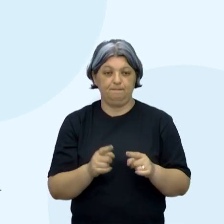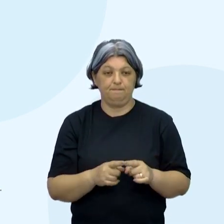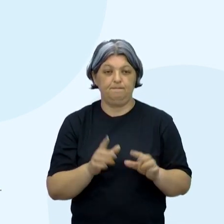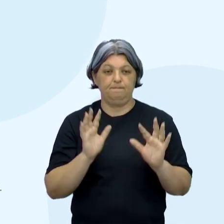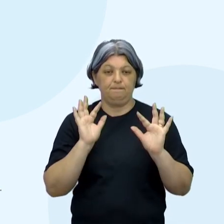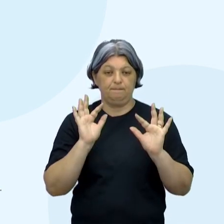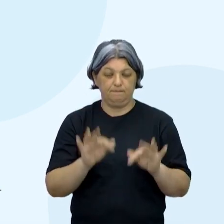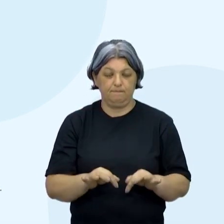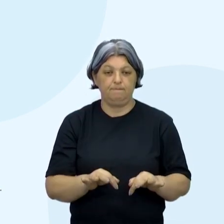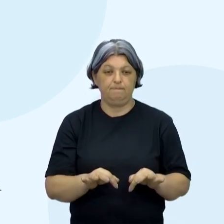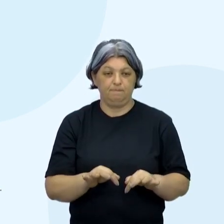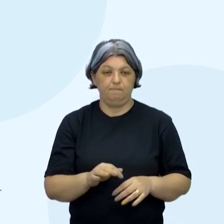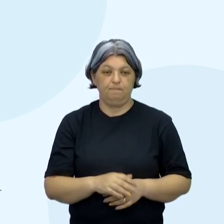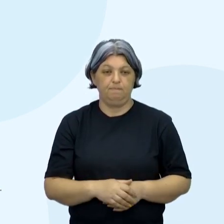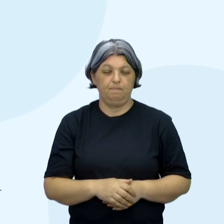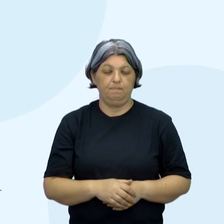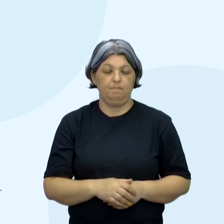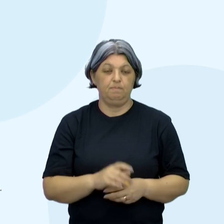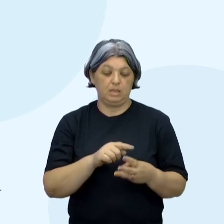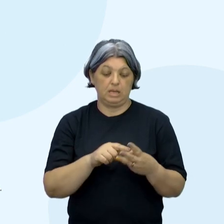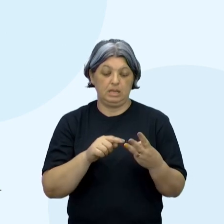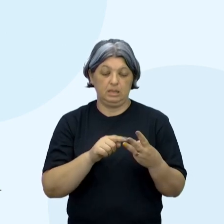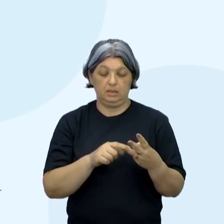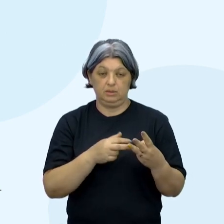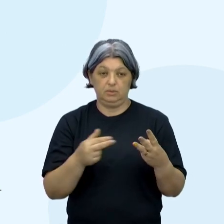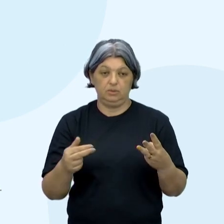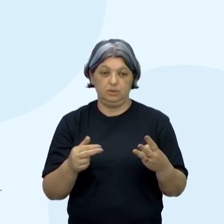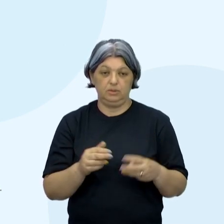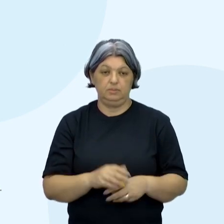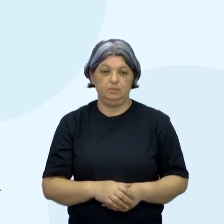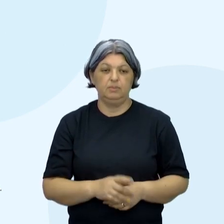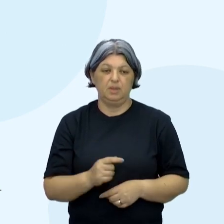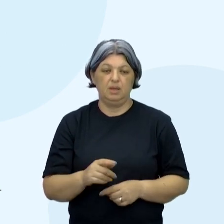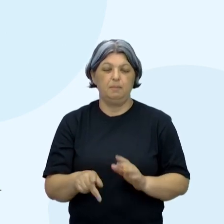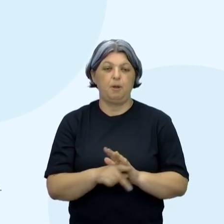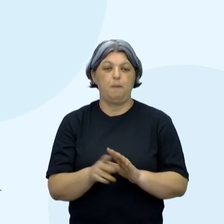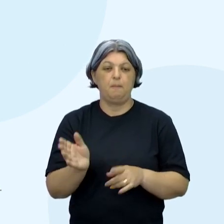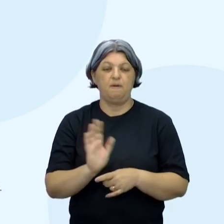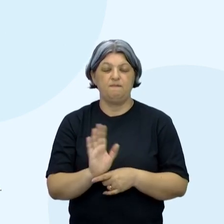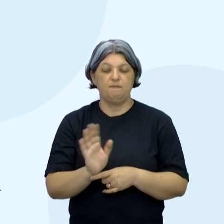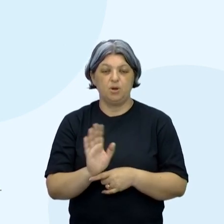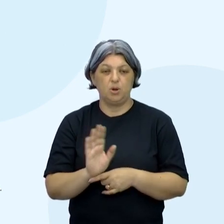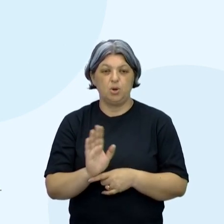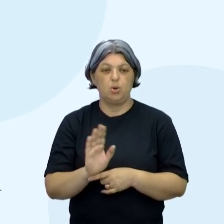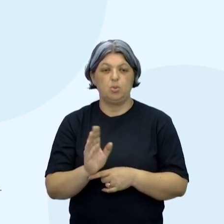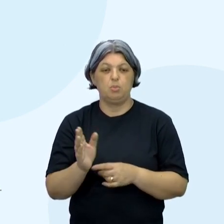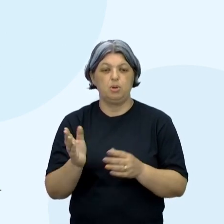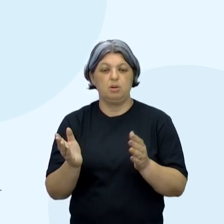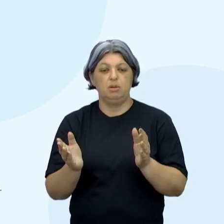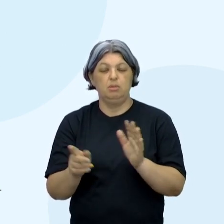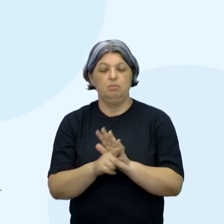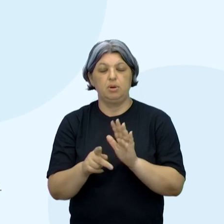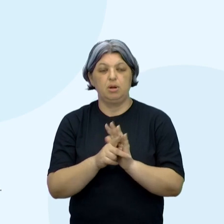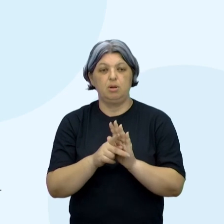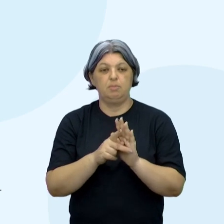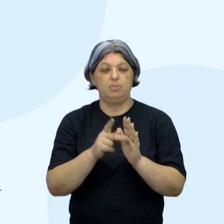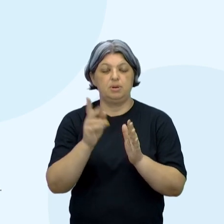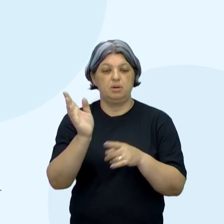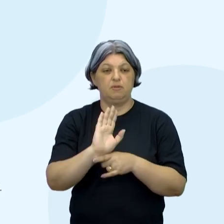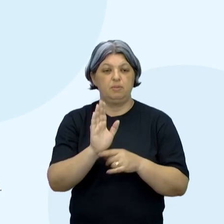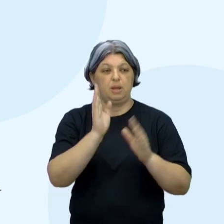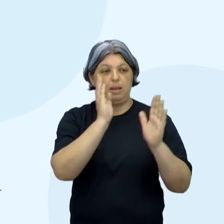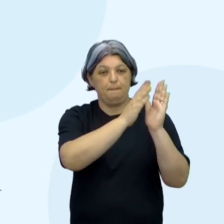de sistematização, né? Coloquei 3 itens aí. Filmoteca, mas era para puxar com você o assunto da curadoria, no que o